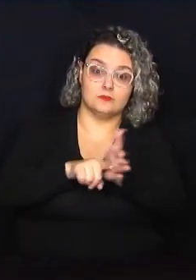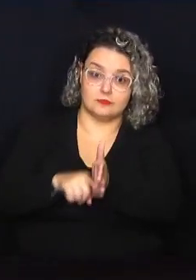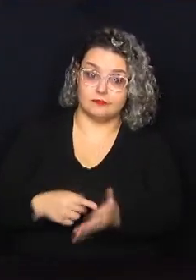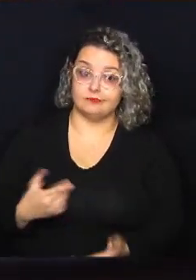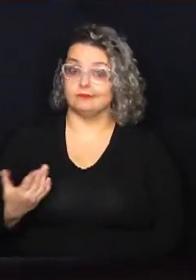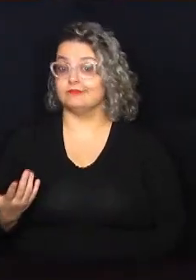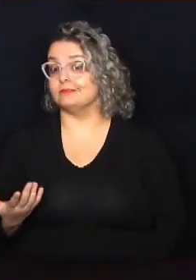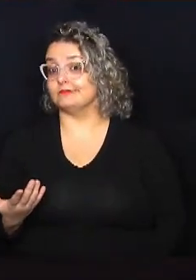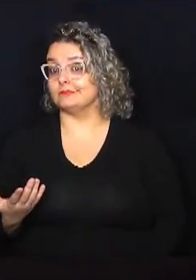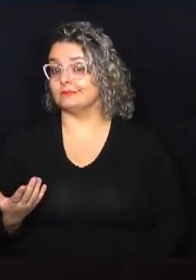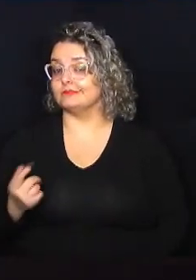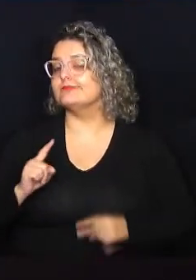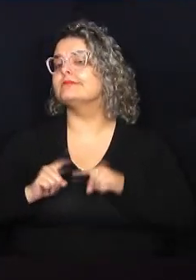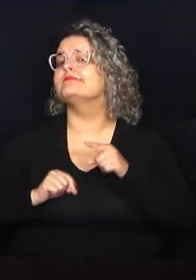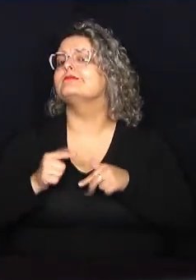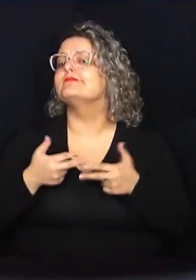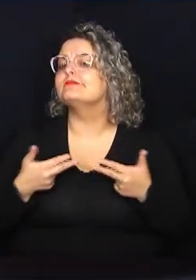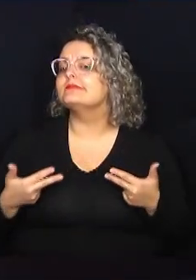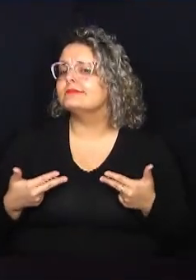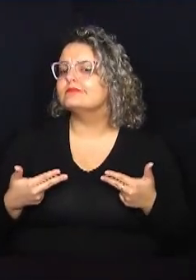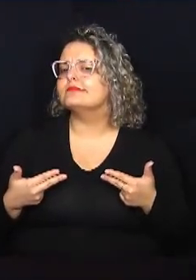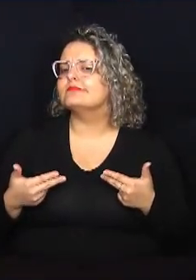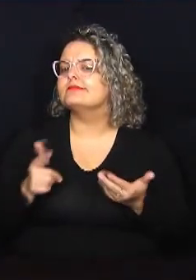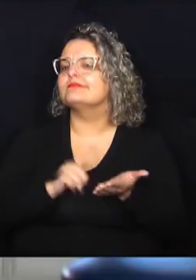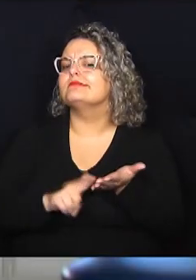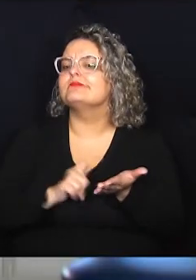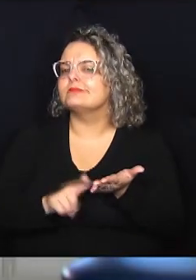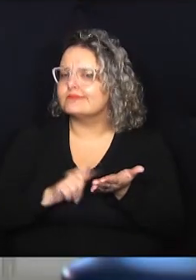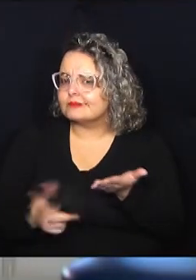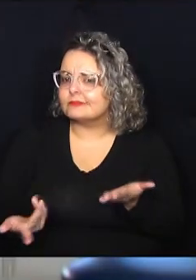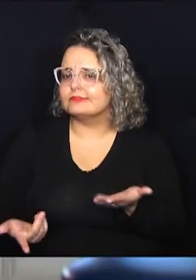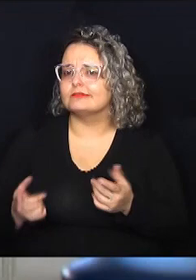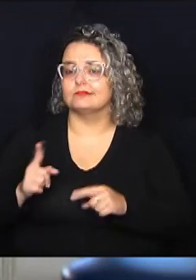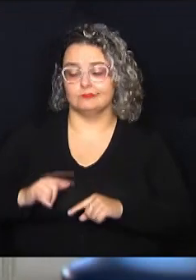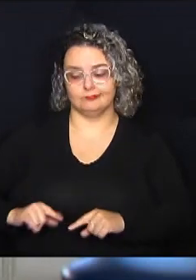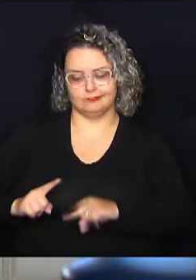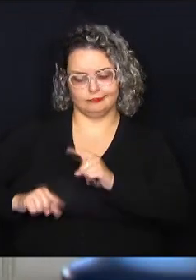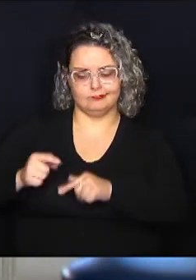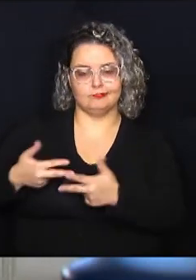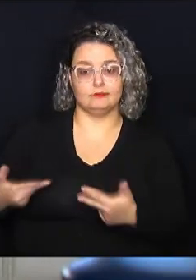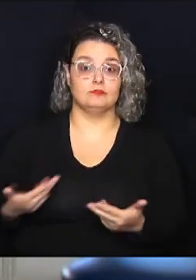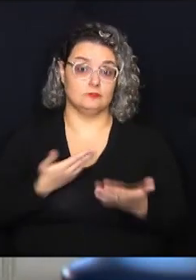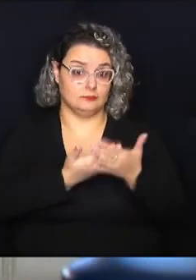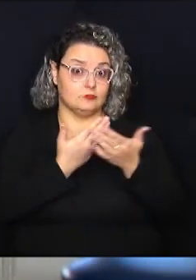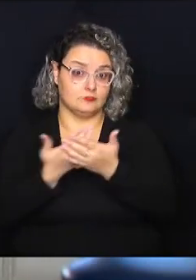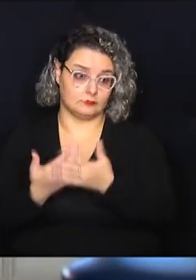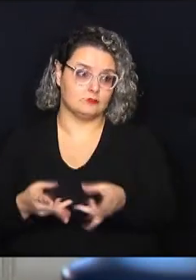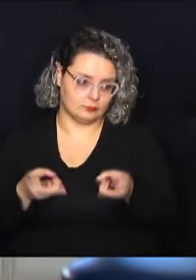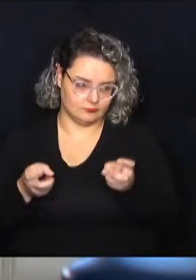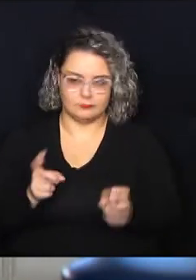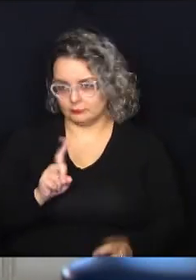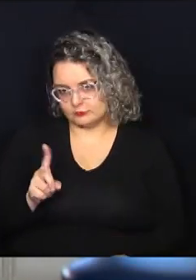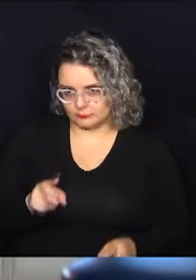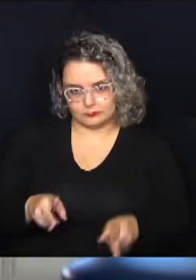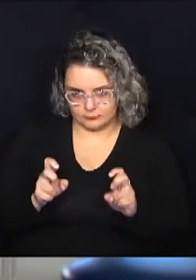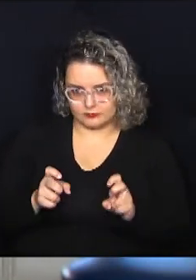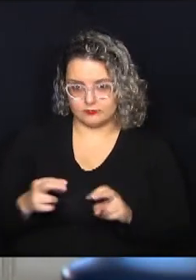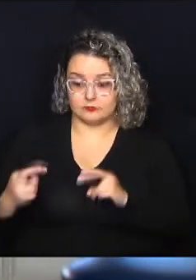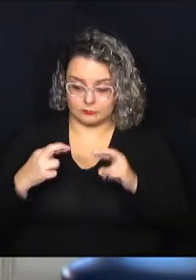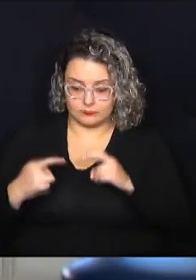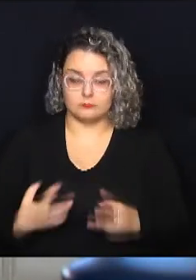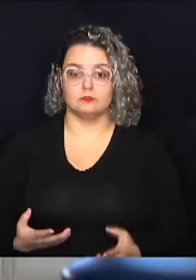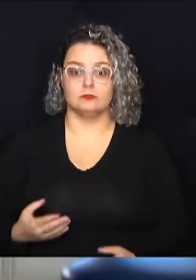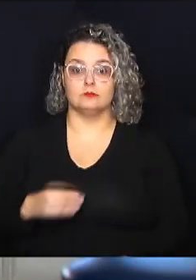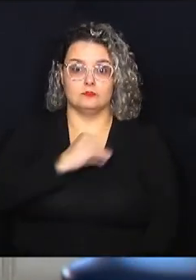sobre o produto de higienização do aparelho estudando a gente percebeu percebeu não a gente analisou que